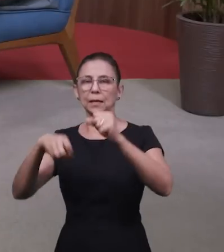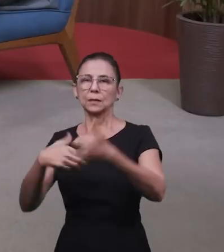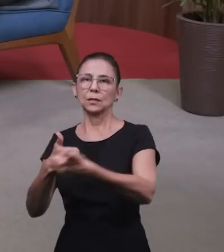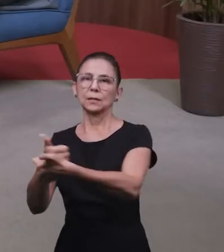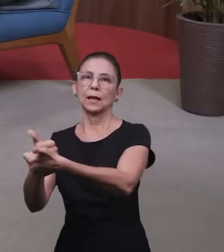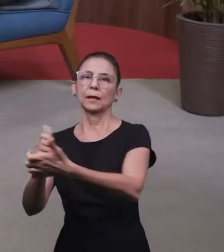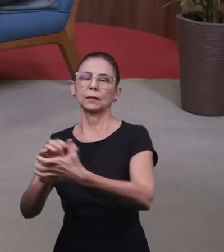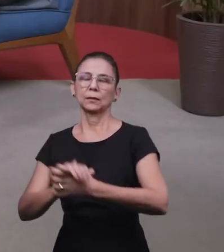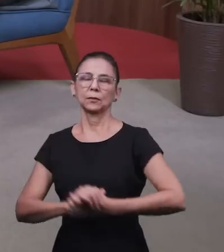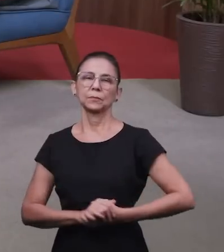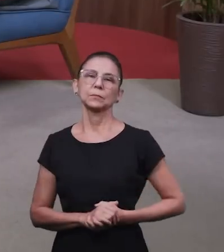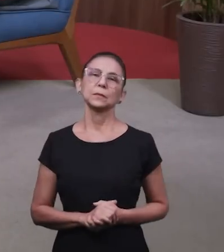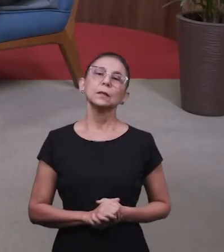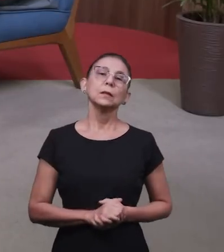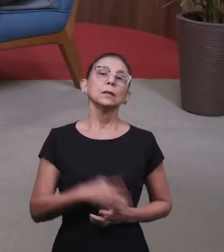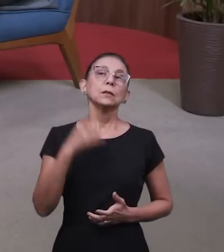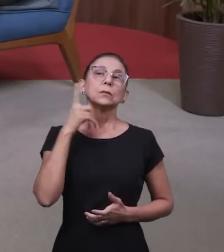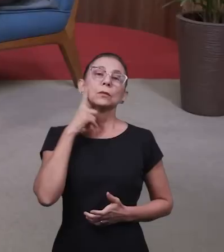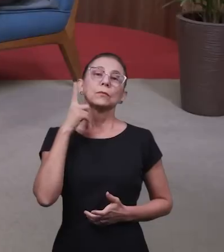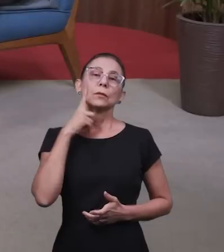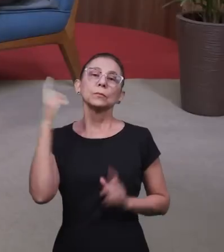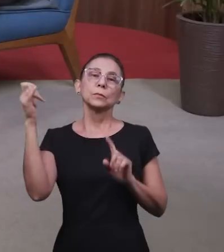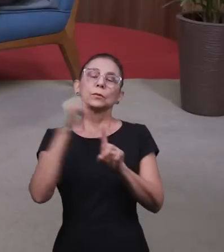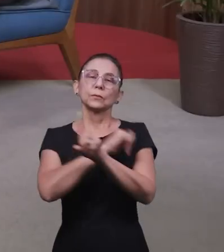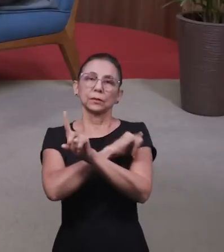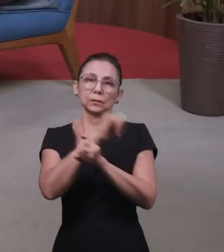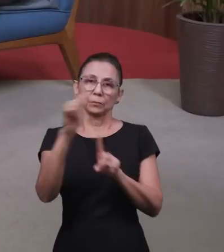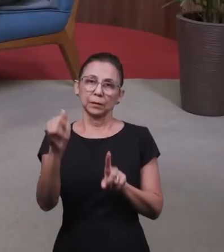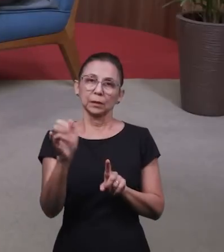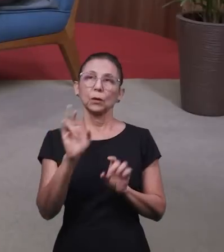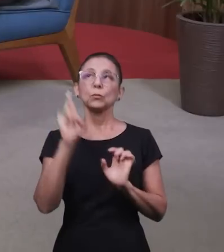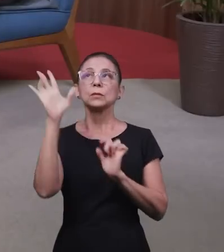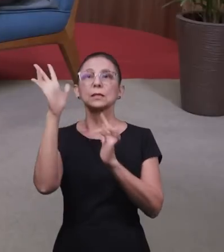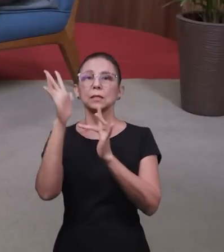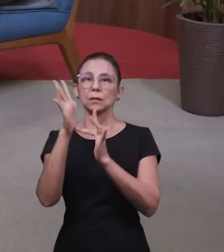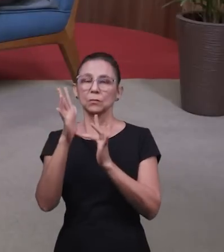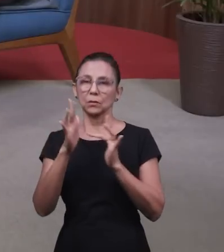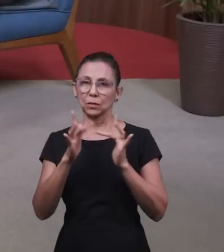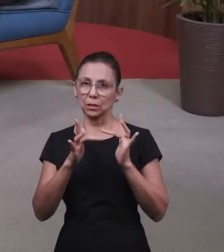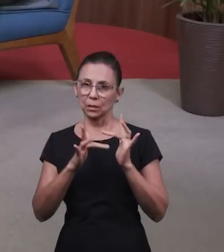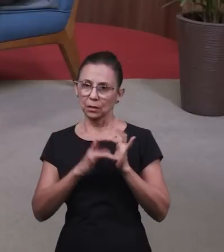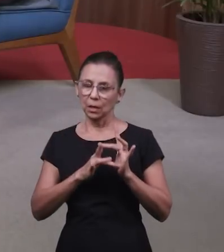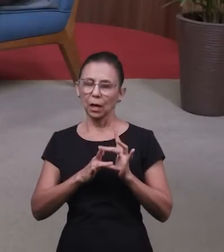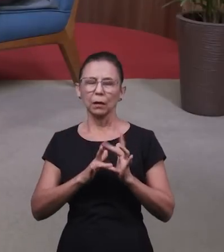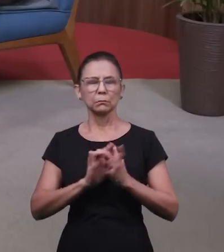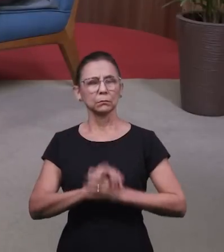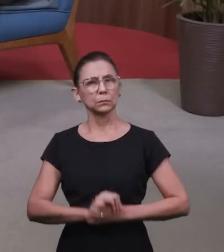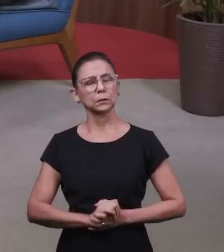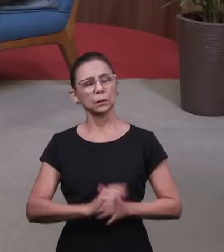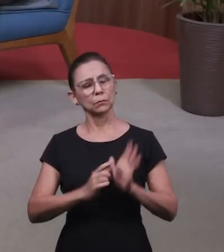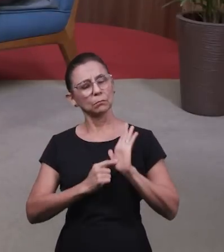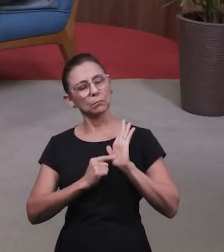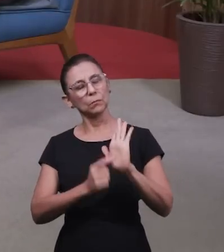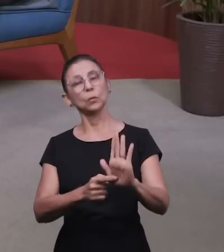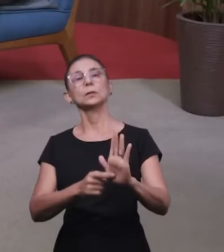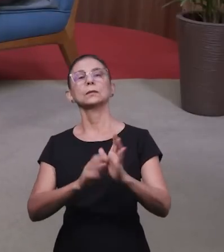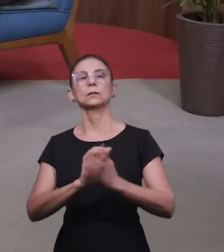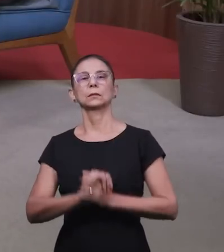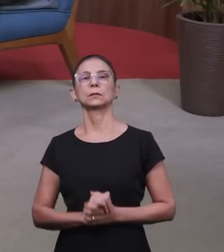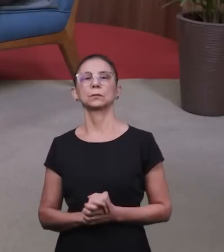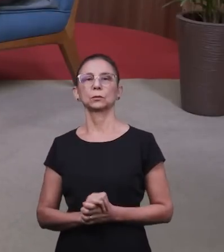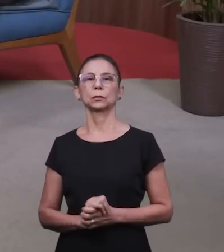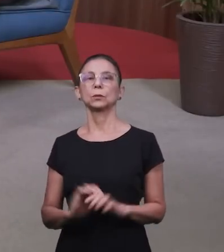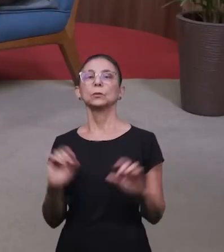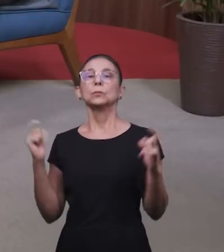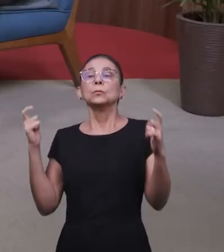ovelhas? Aqui, profeticamente, o Senhor Jesus estava determinando e mostrando